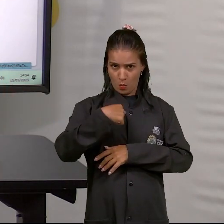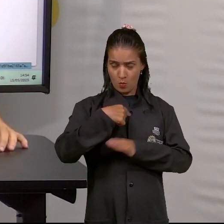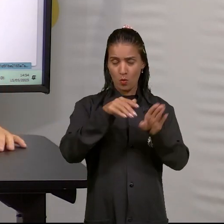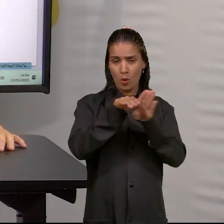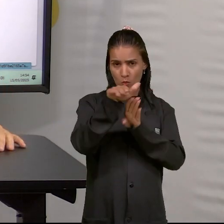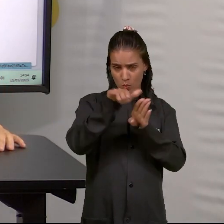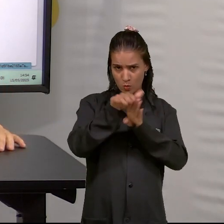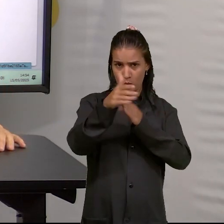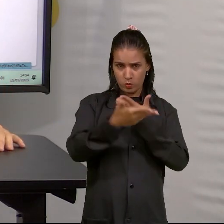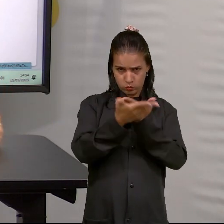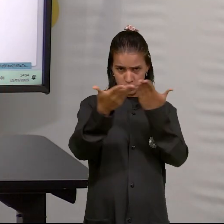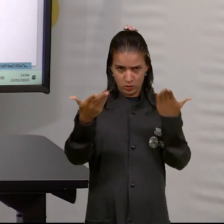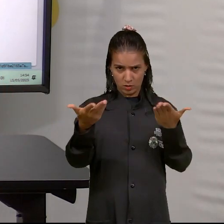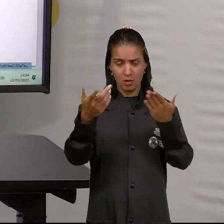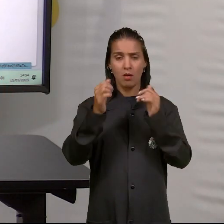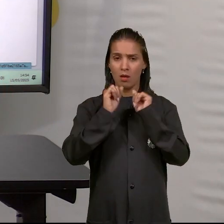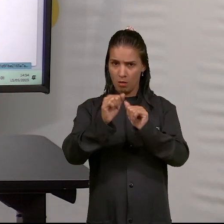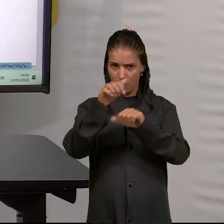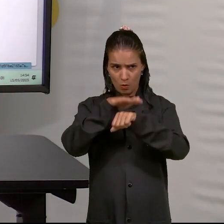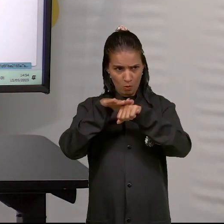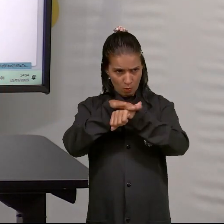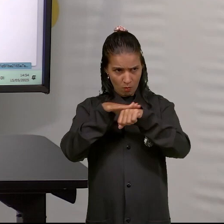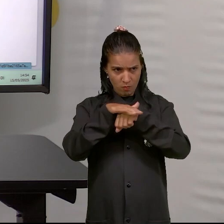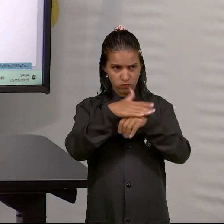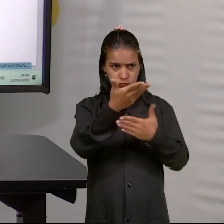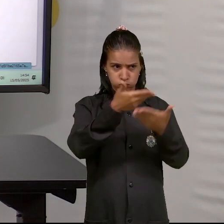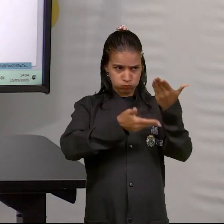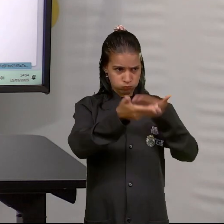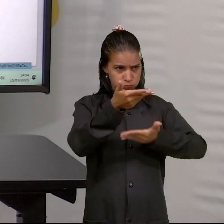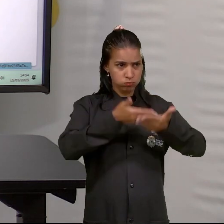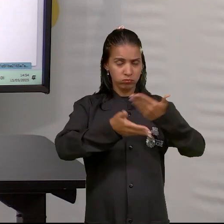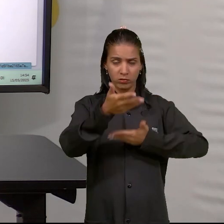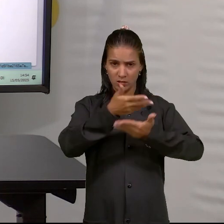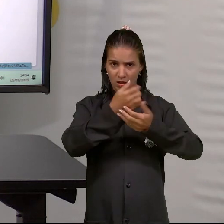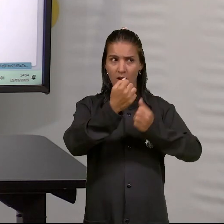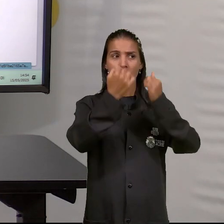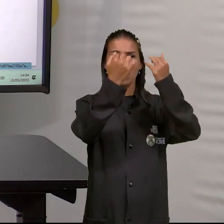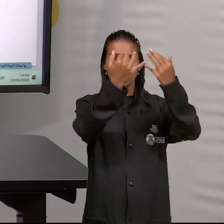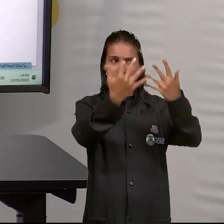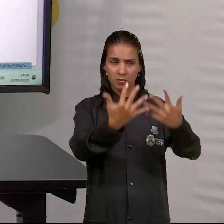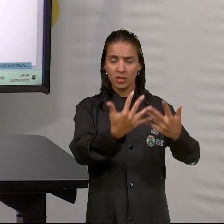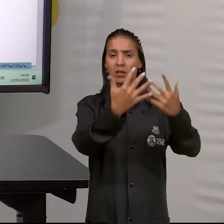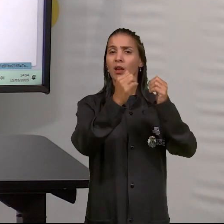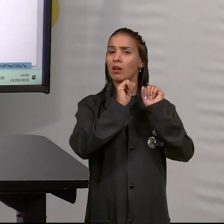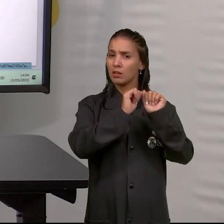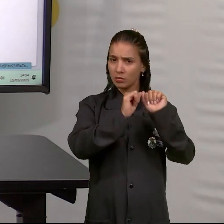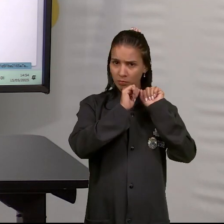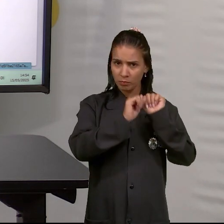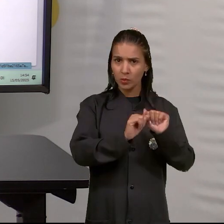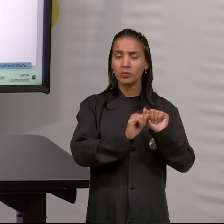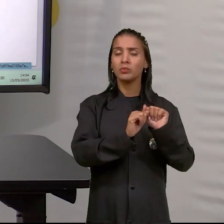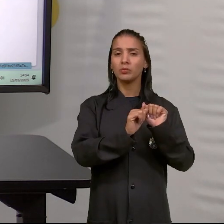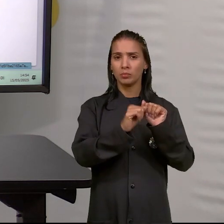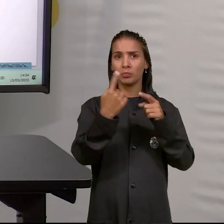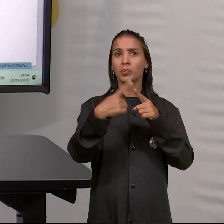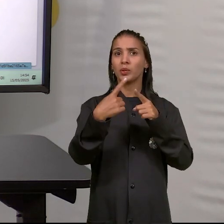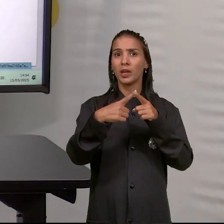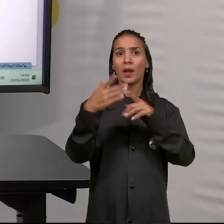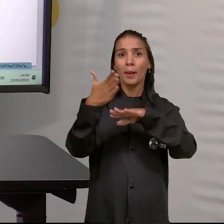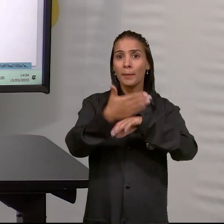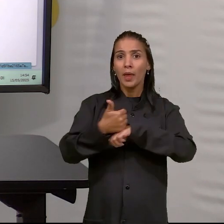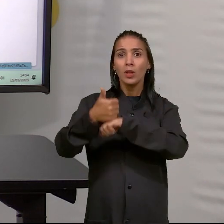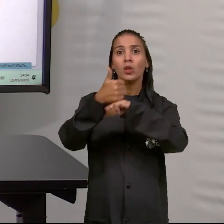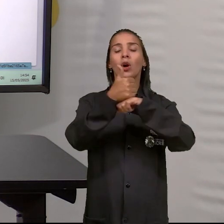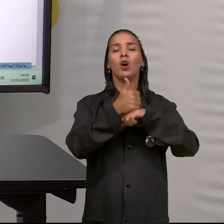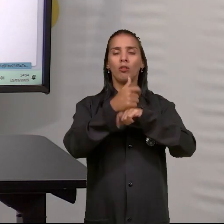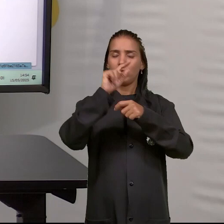com o particular de vocês, com a empresa, e que vocês possam colocar meio que uma obrigatoriedade mesmo deles poderem fazer esse